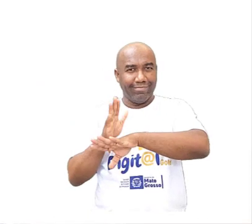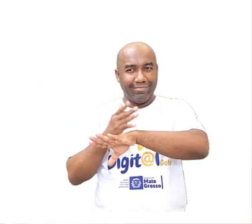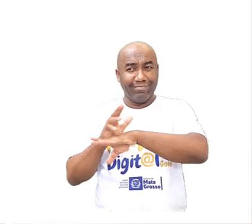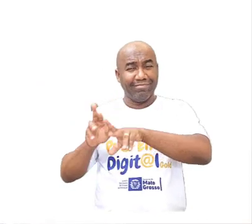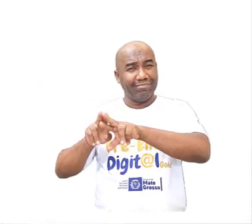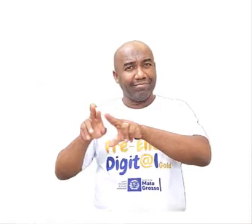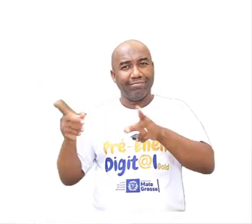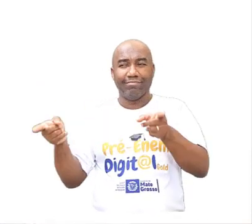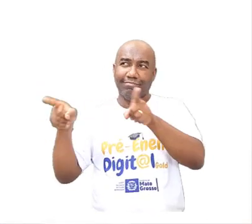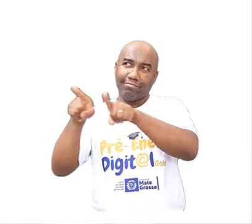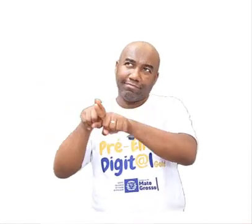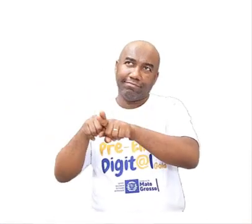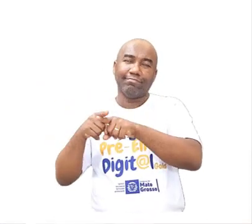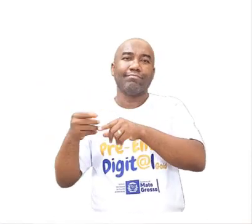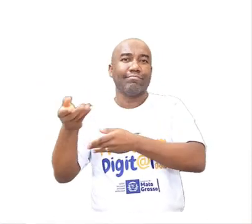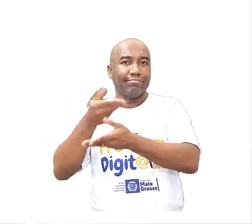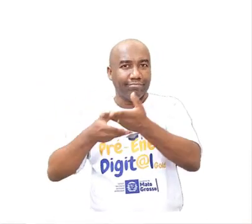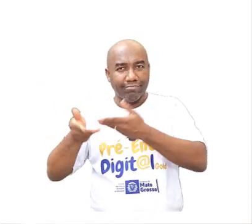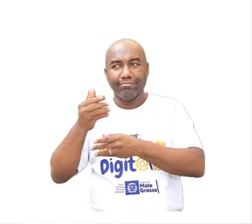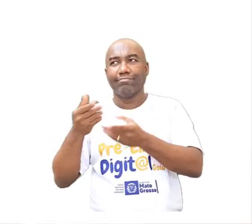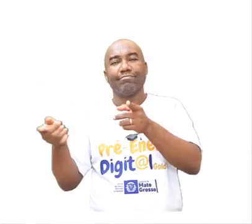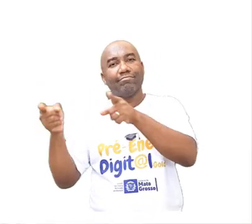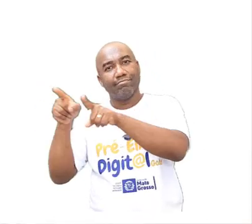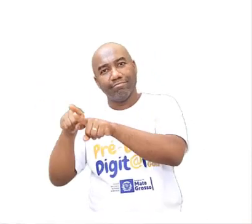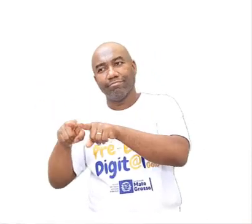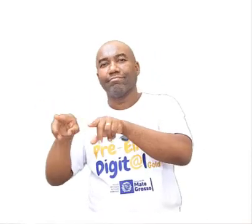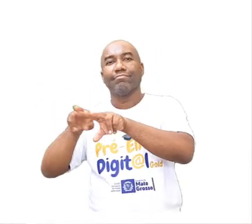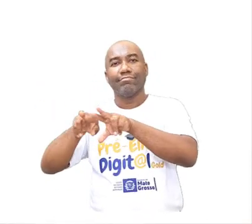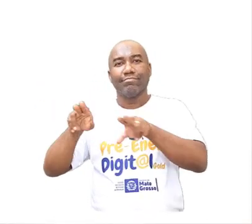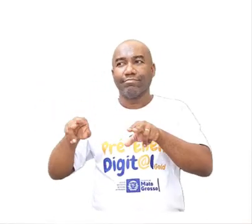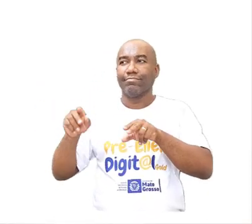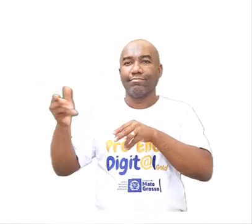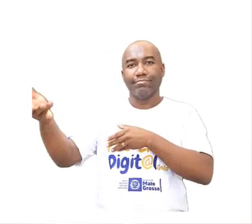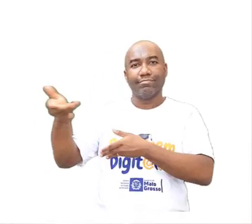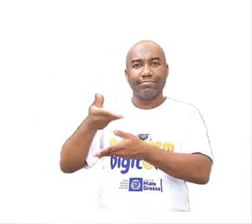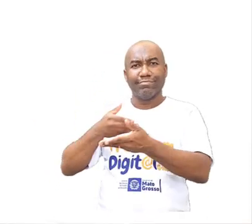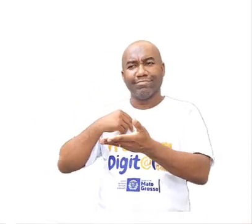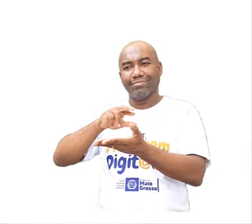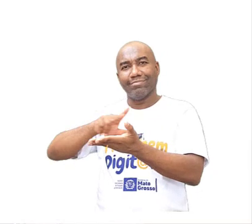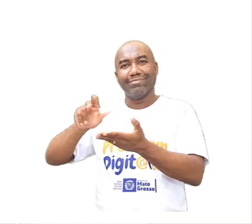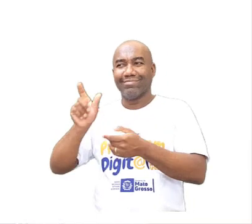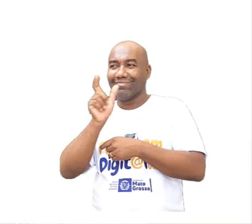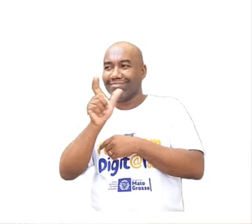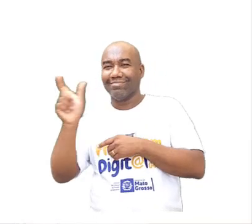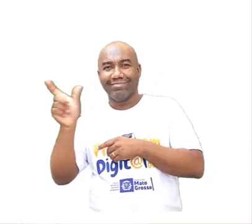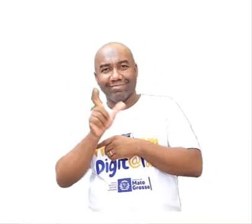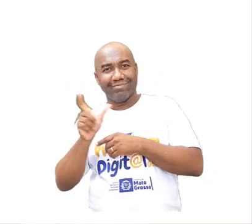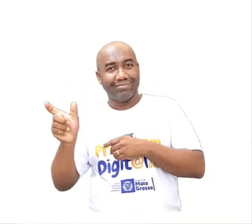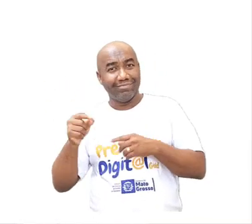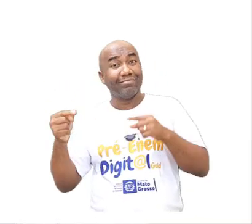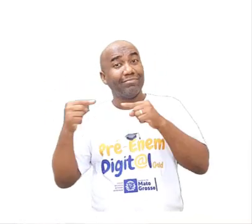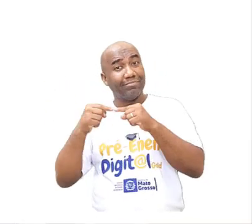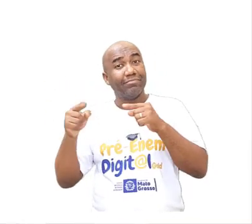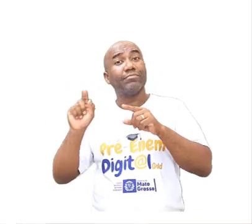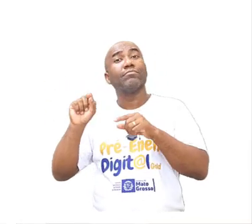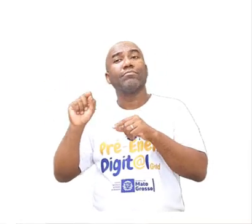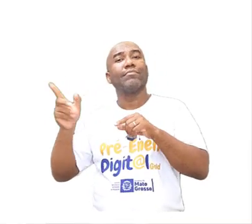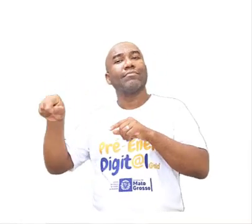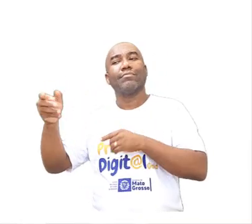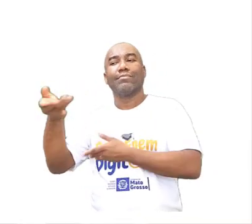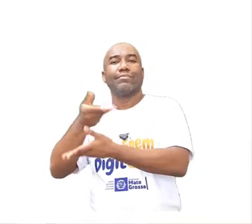por meio de investimentos, por intermédio ou mediante. Todas essas palavras vão ser